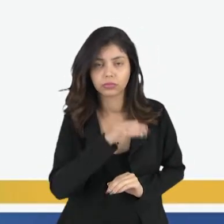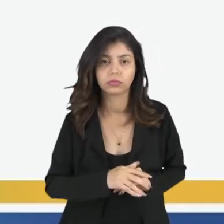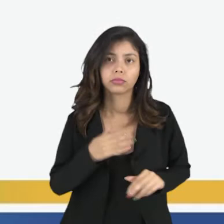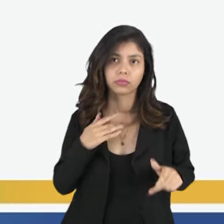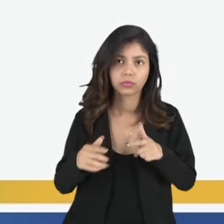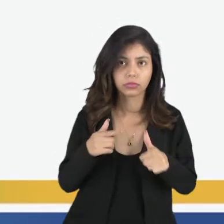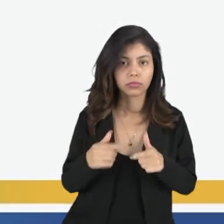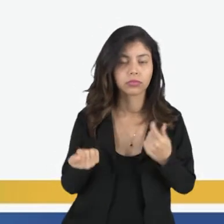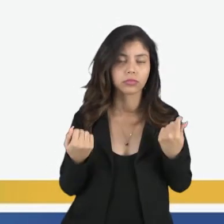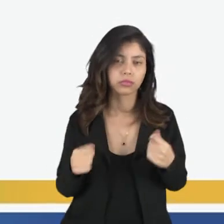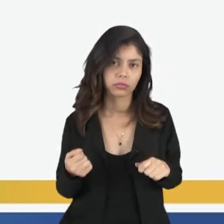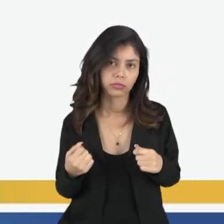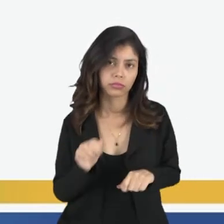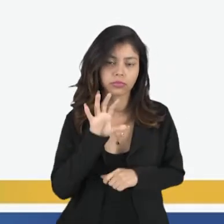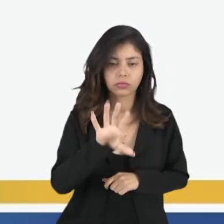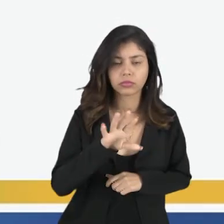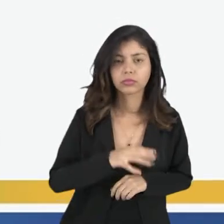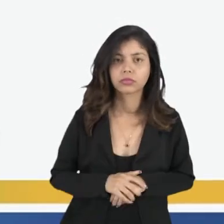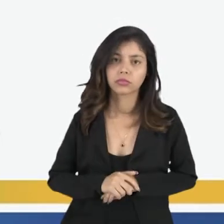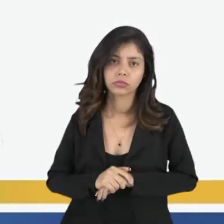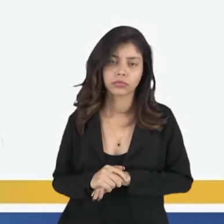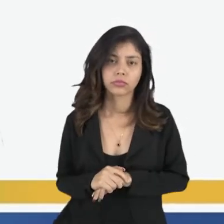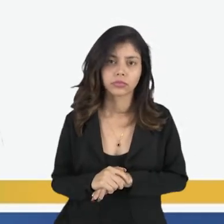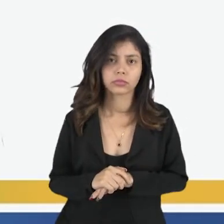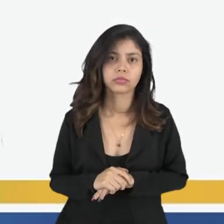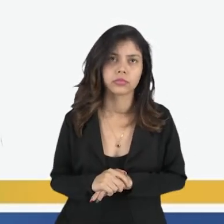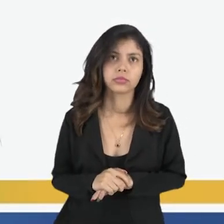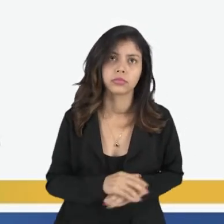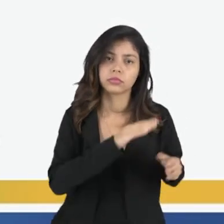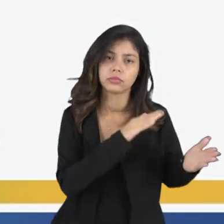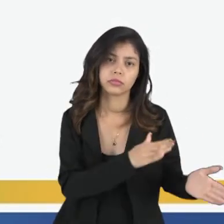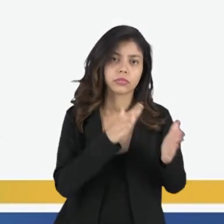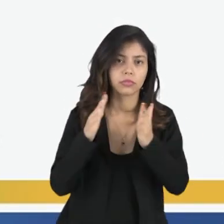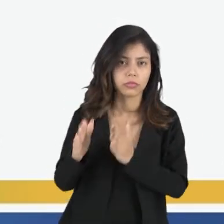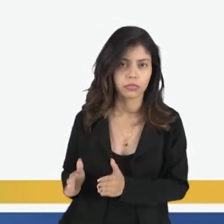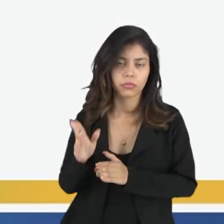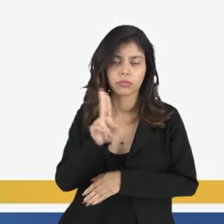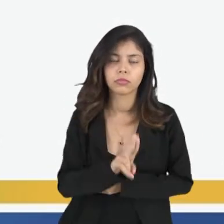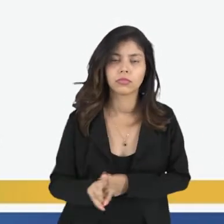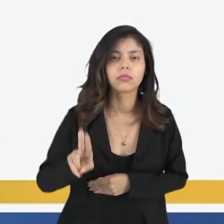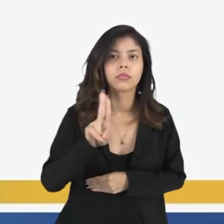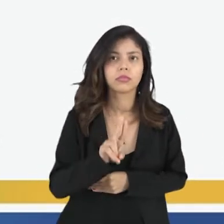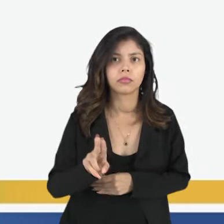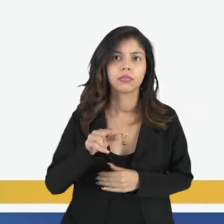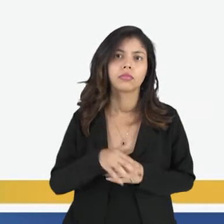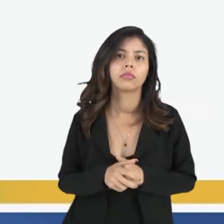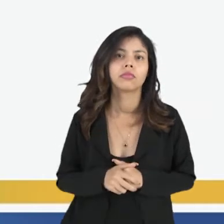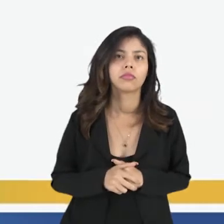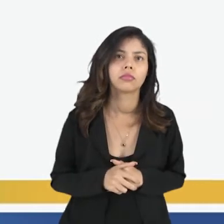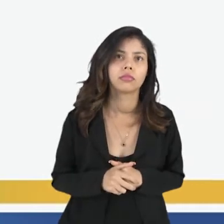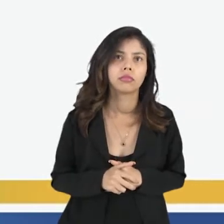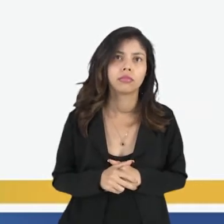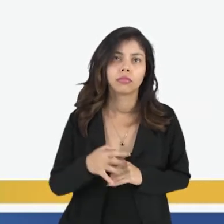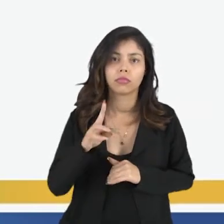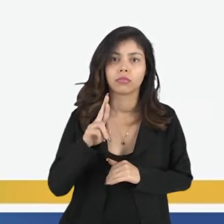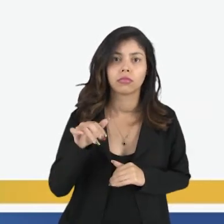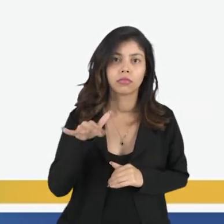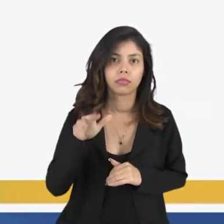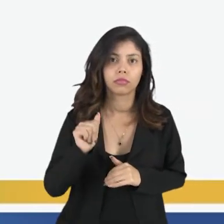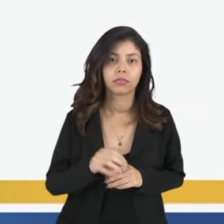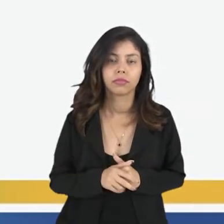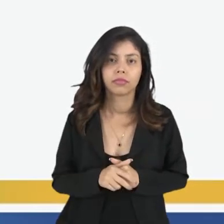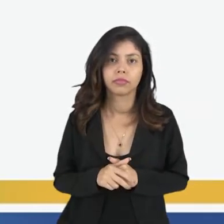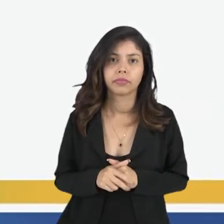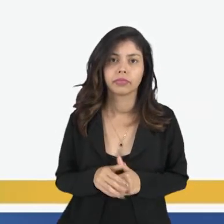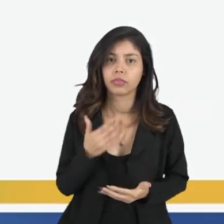o trabalho necessário nessa situação. E aí passou-se a utilizar a térmica,